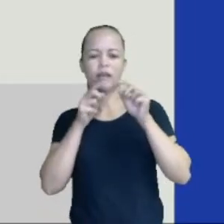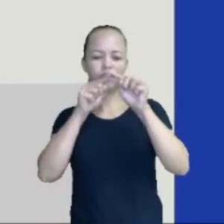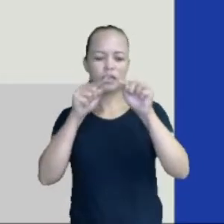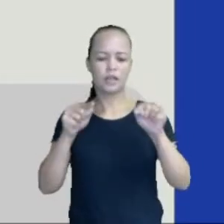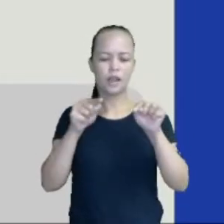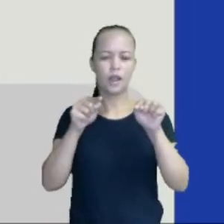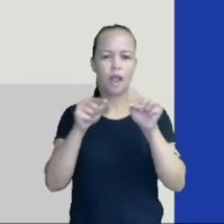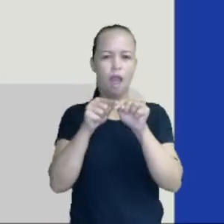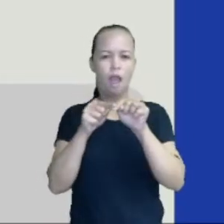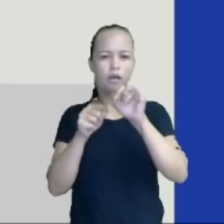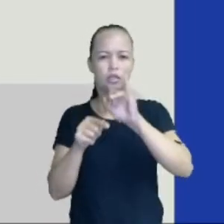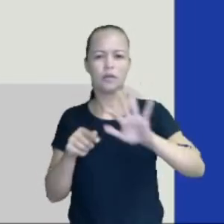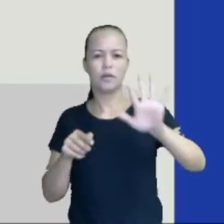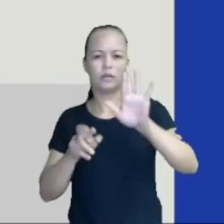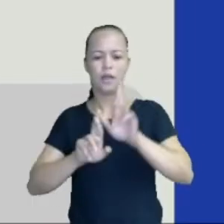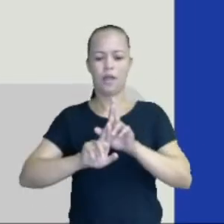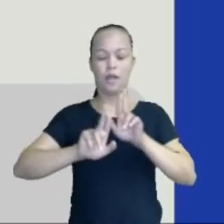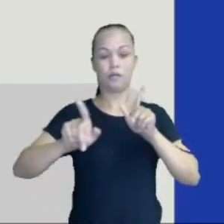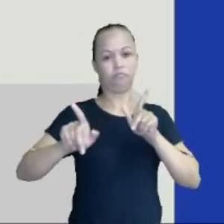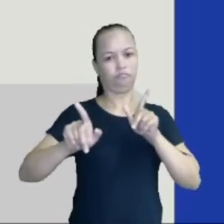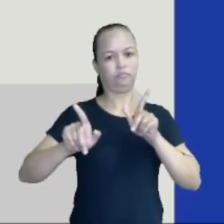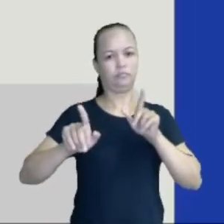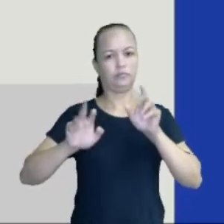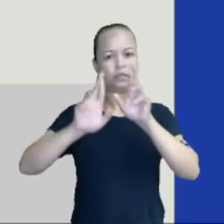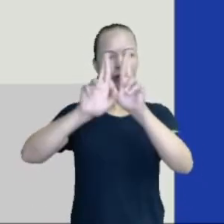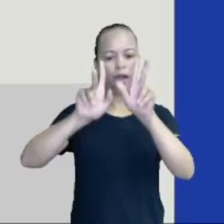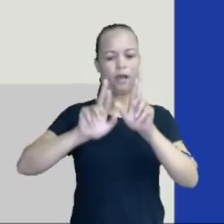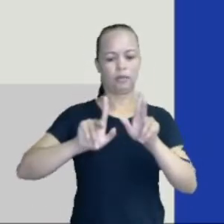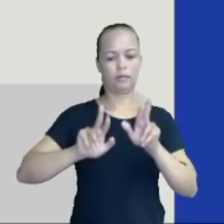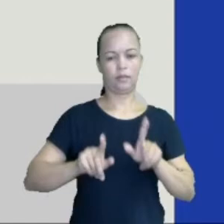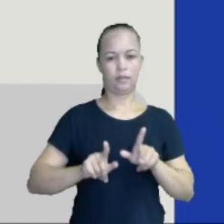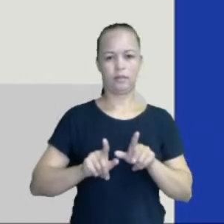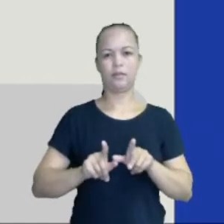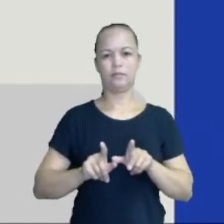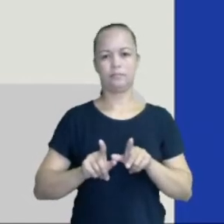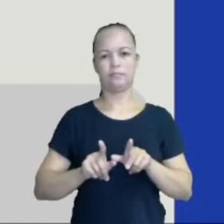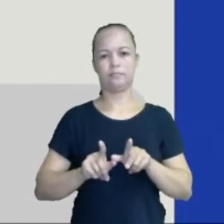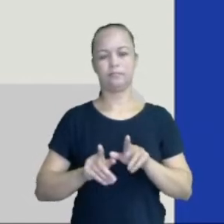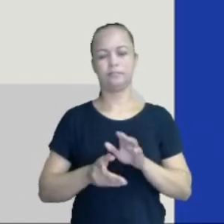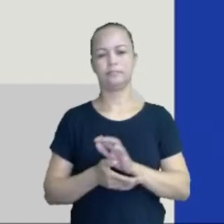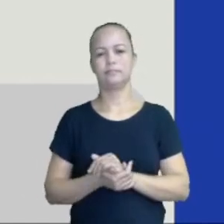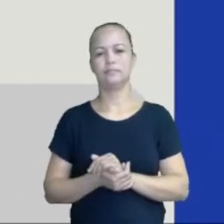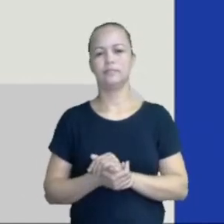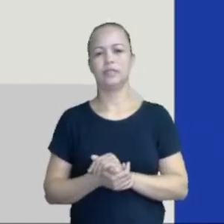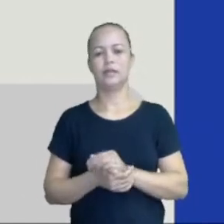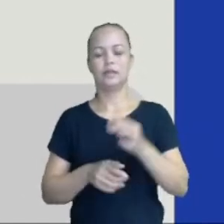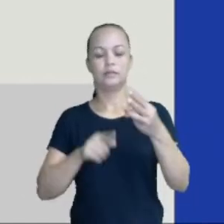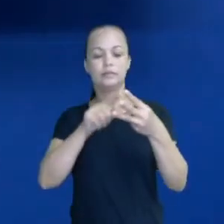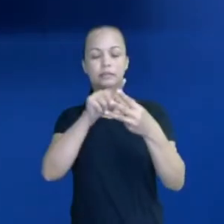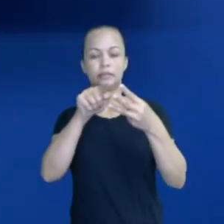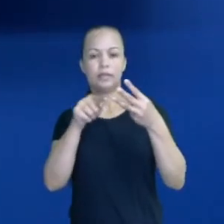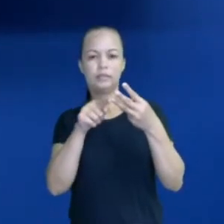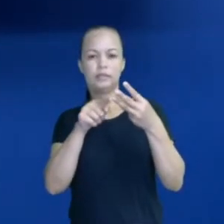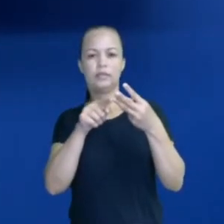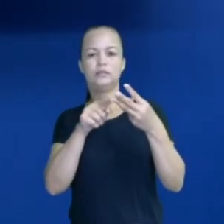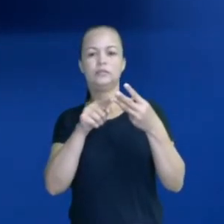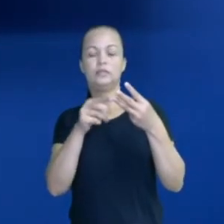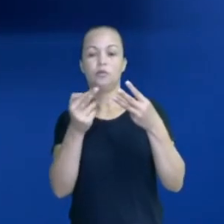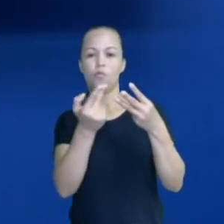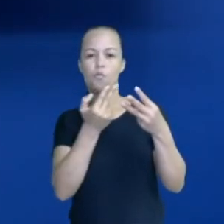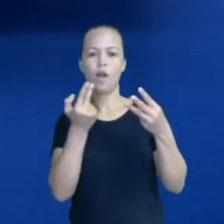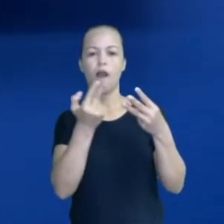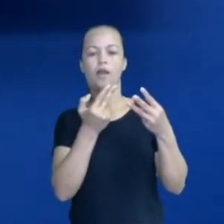representação diferente, né? Cada lado tem uma medida diferente. Então, 3 lados iguais,